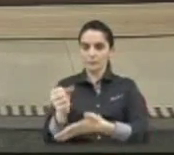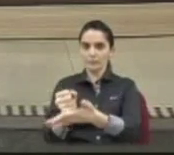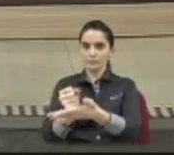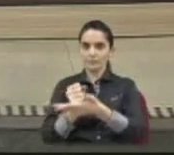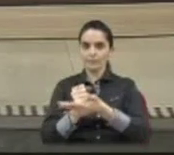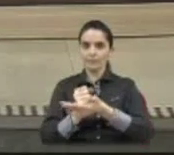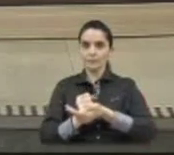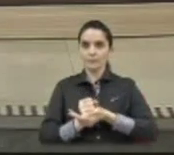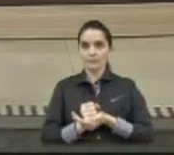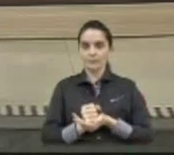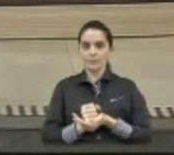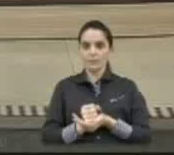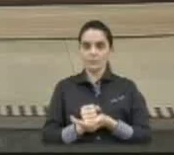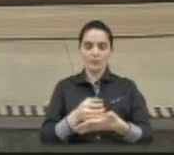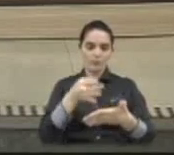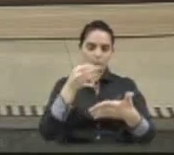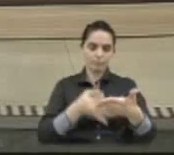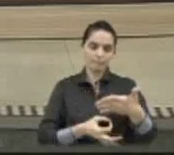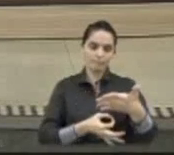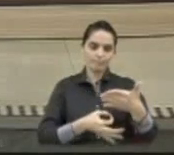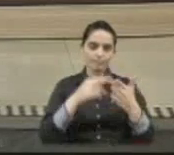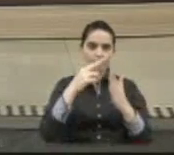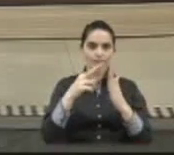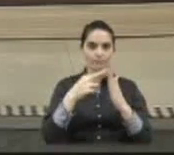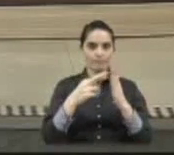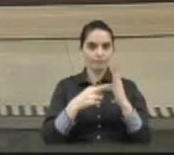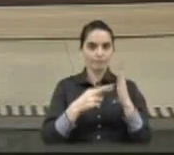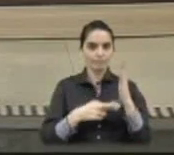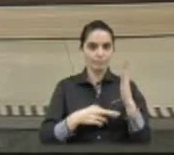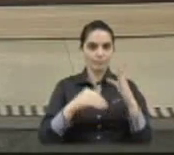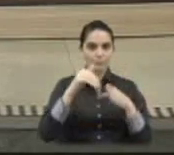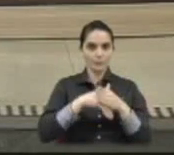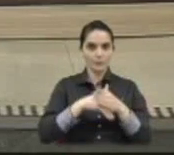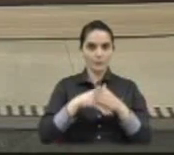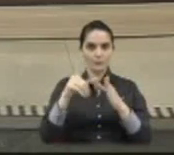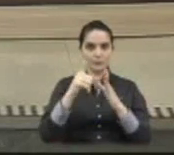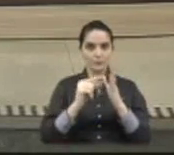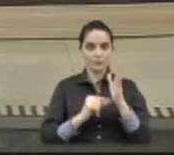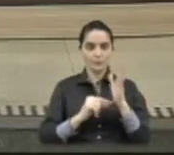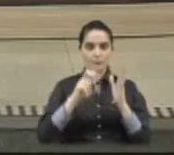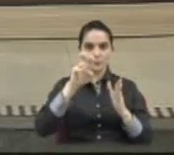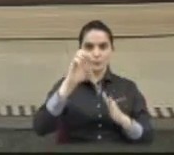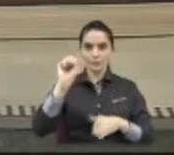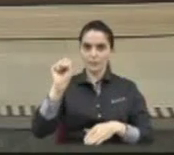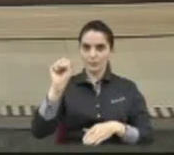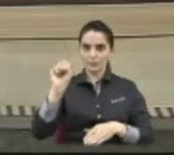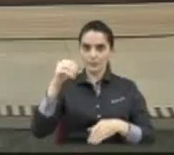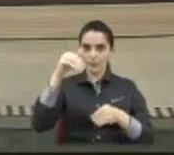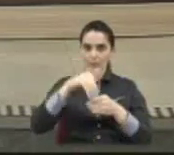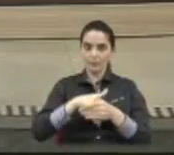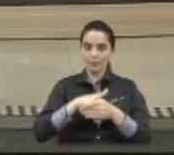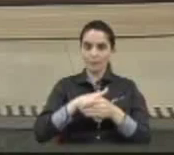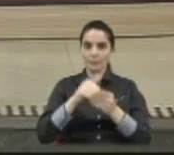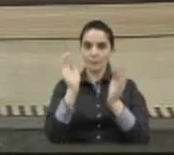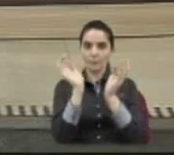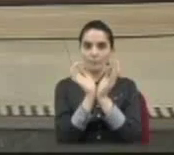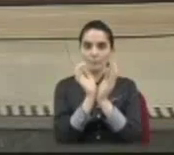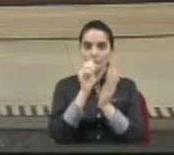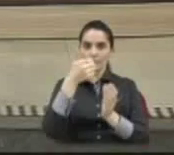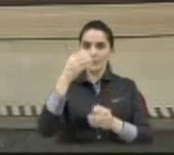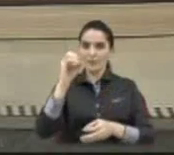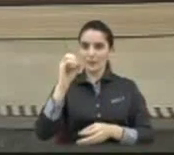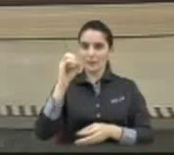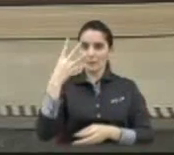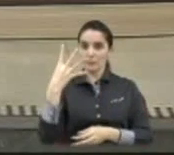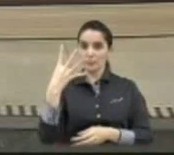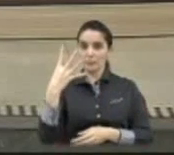requerimento e, de acordo com o regimento interno da Câmara Municipal, artigo 58, votaremos em bloco as 104